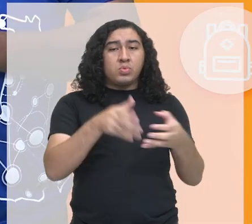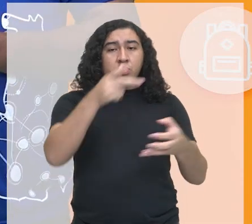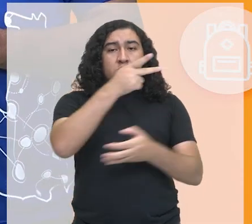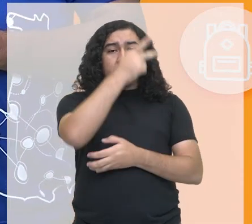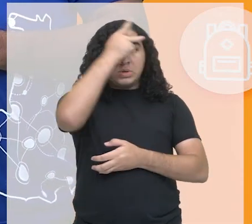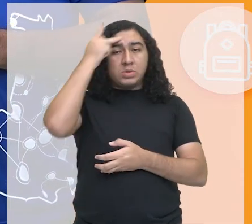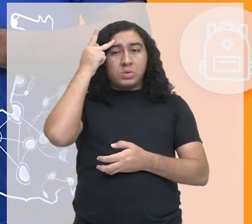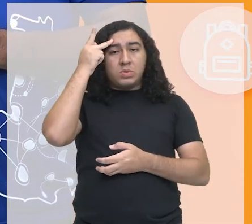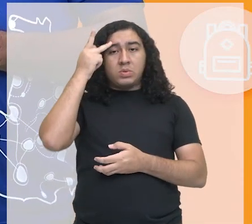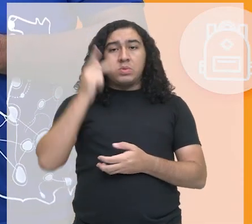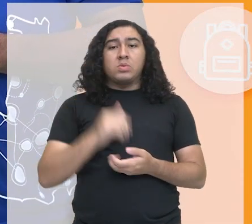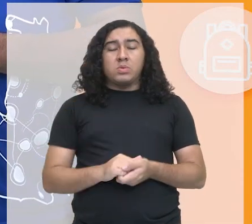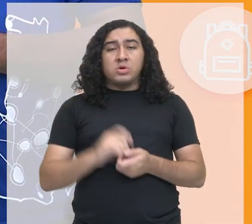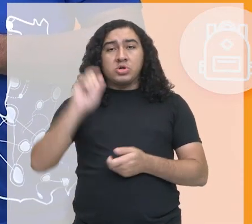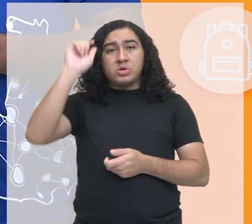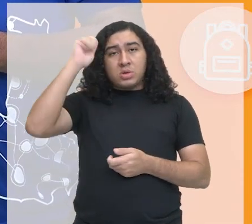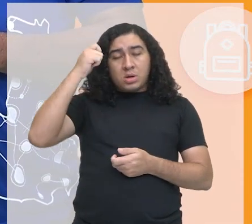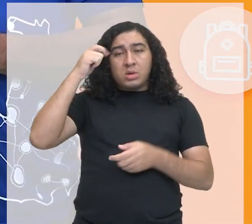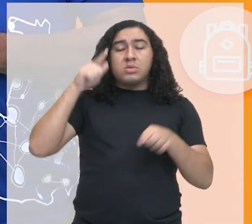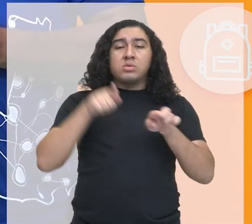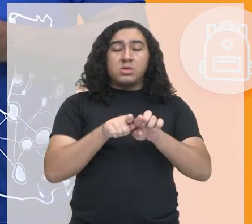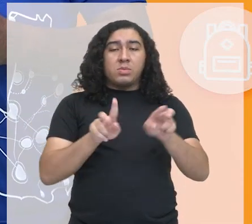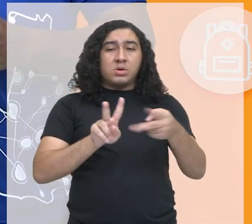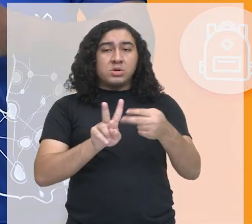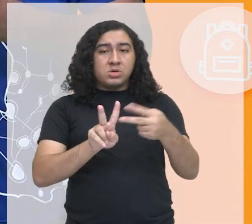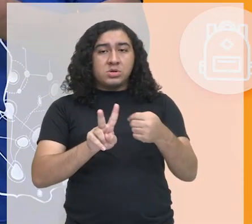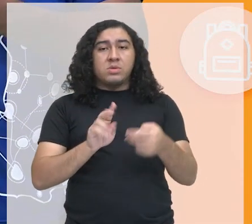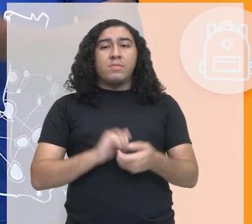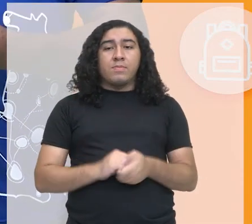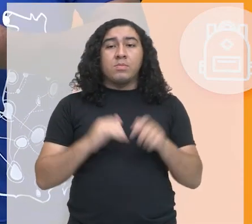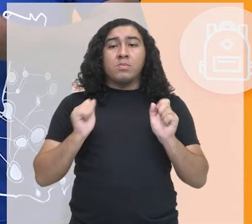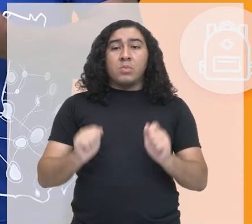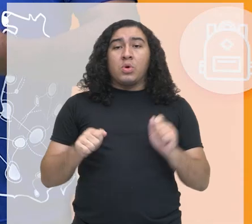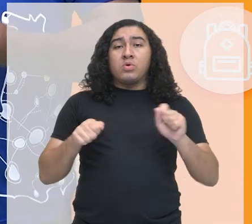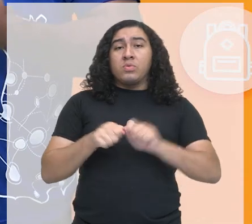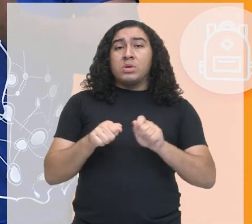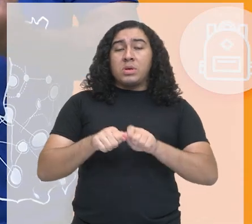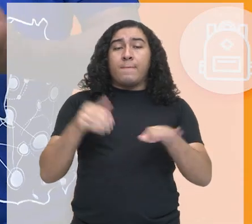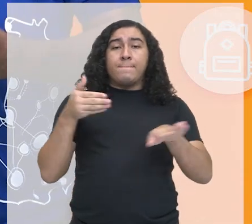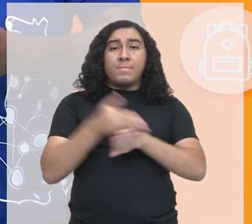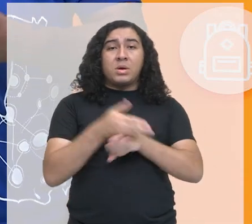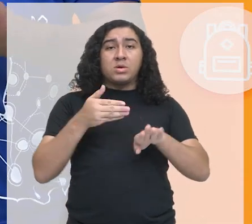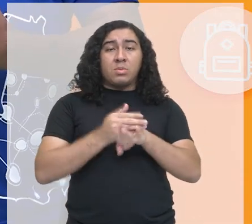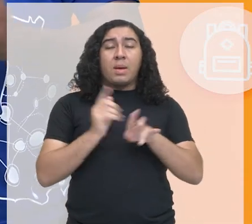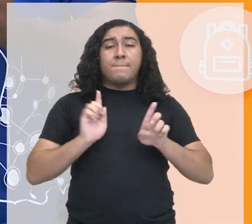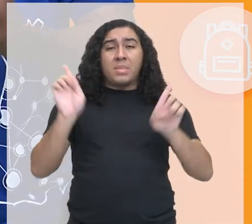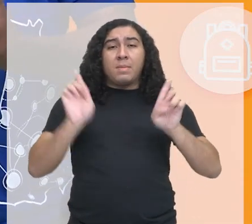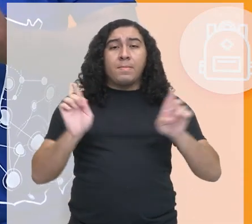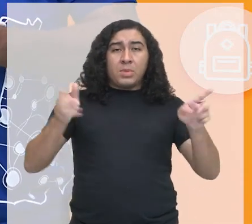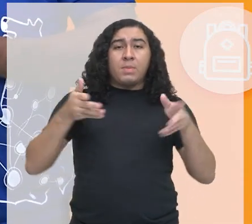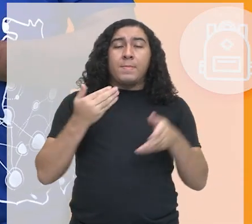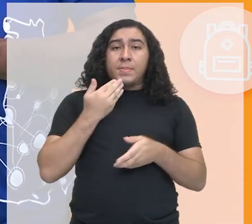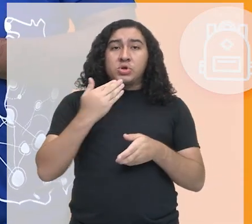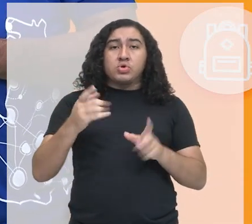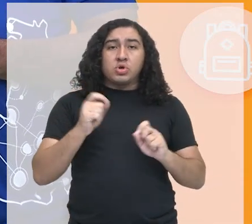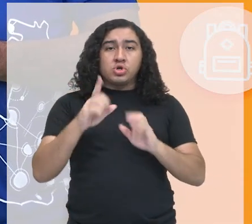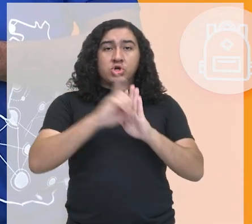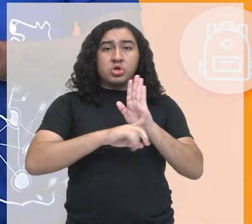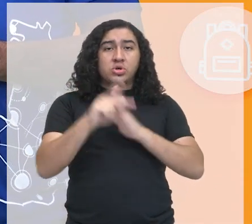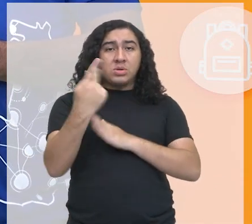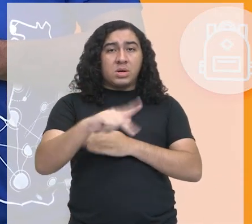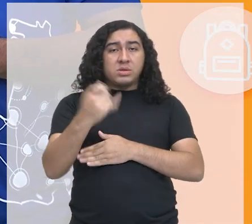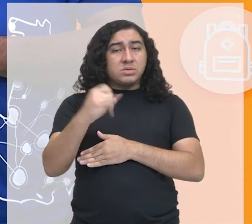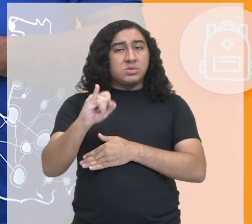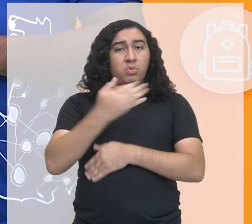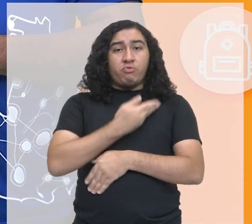pessoas, né, de negros, de indígenas, podem participar protestando, exigindo seus direitos quando são